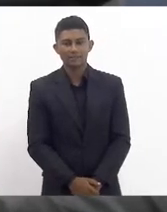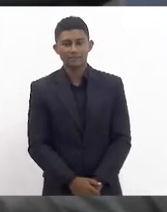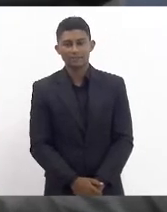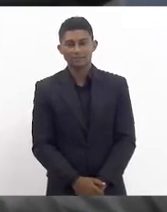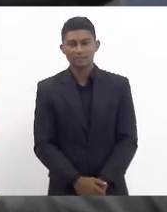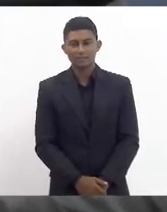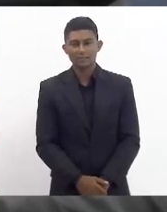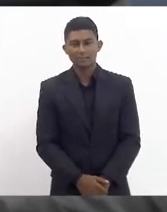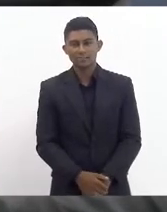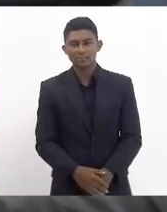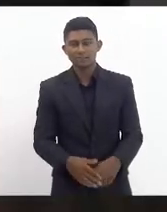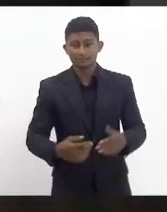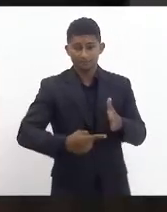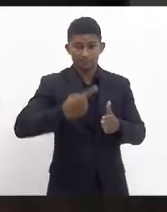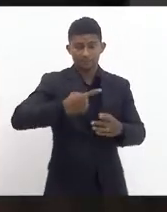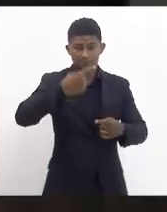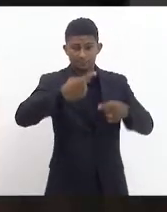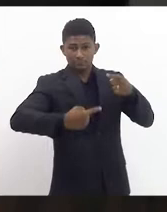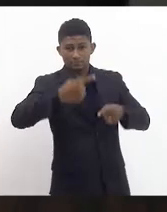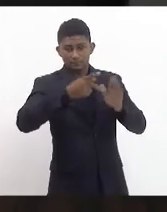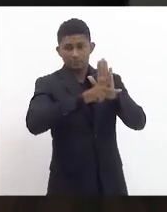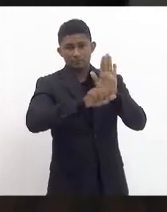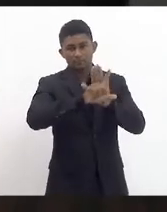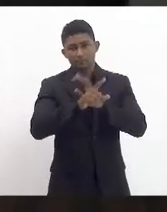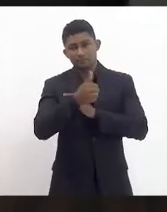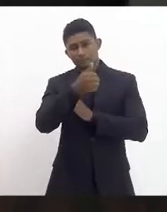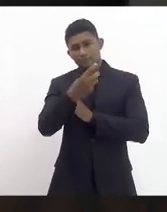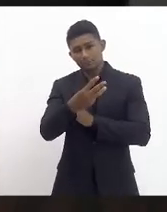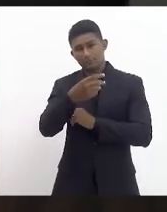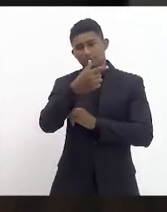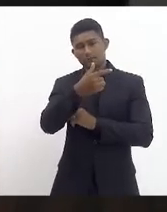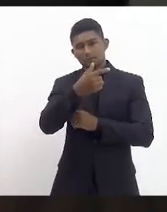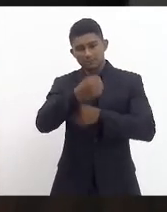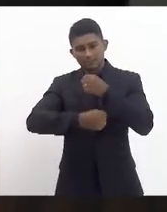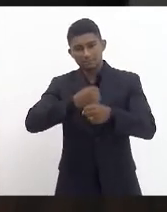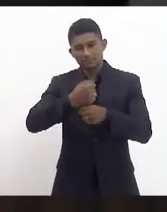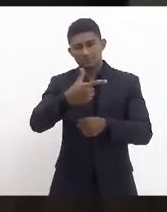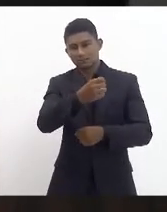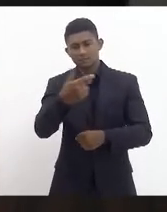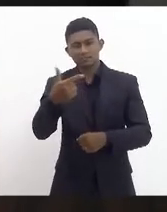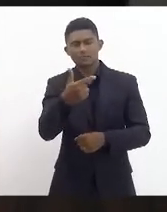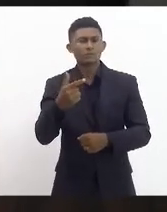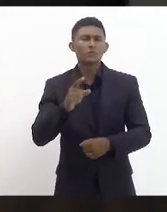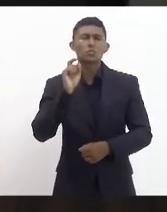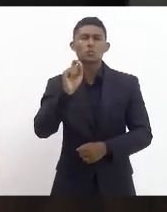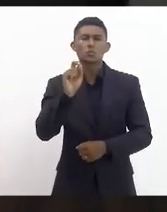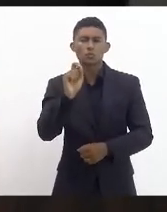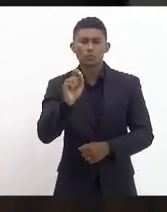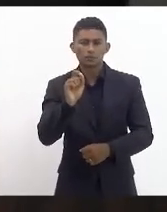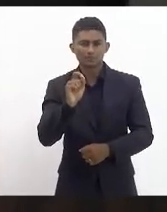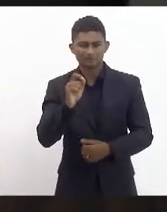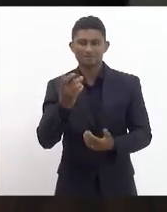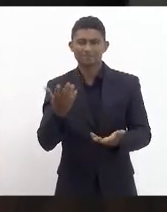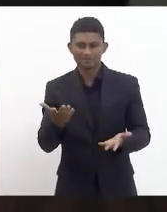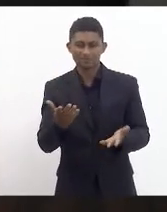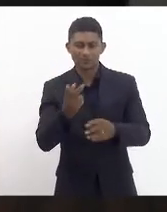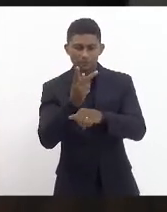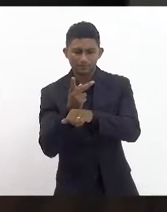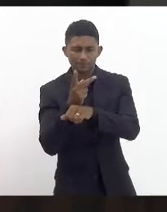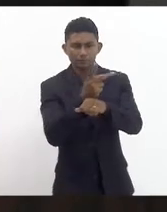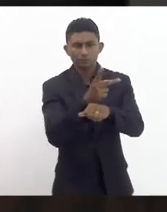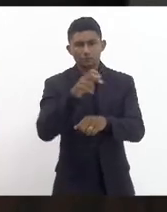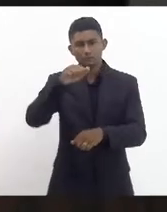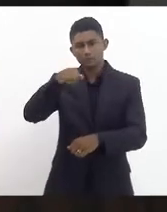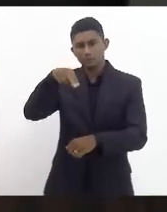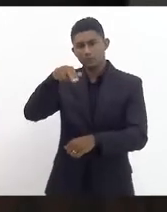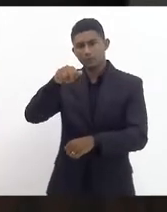Em discussão única, projeto de resolução 1103-22, de autoria da deputada enfermeira Rejane, que concede o prêmio Ana Nery